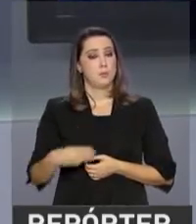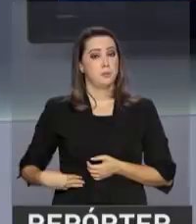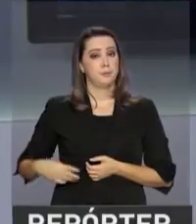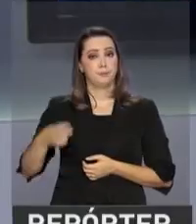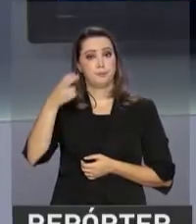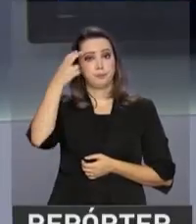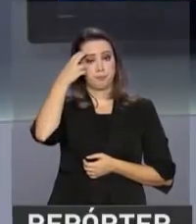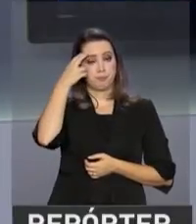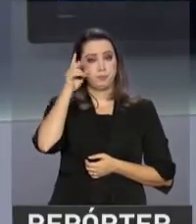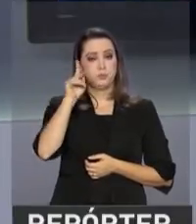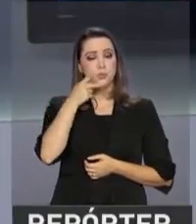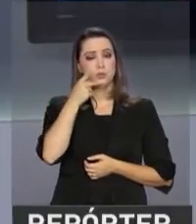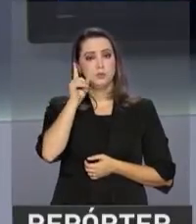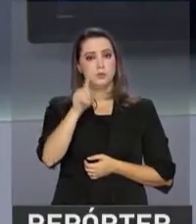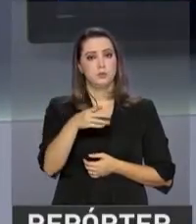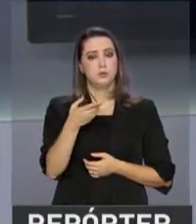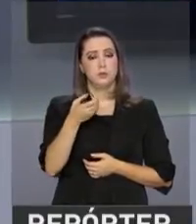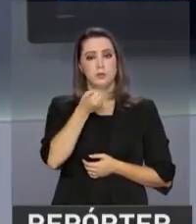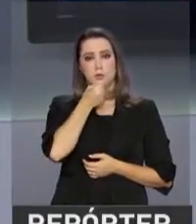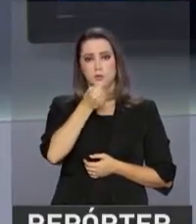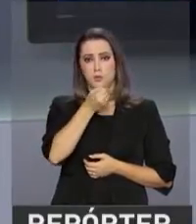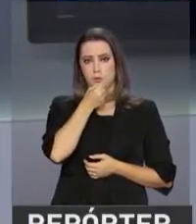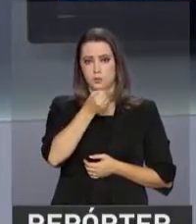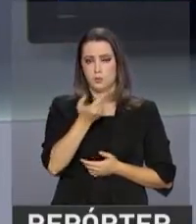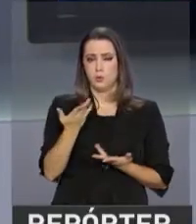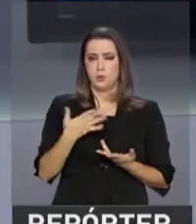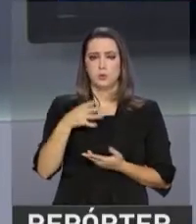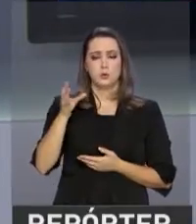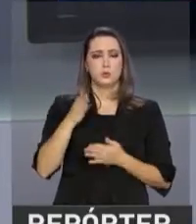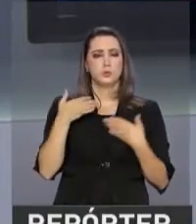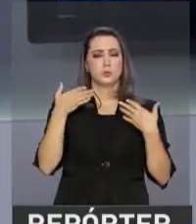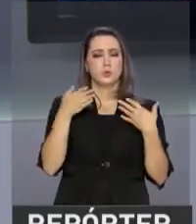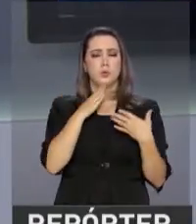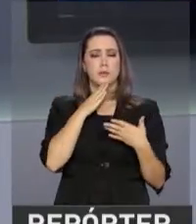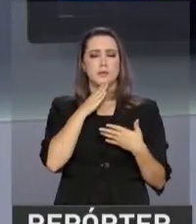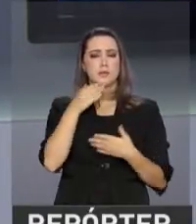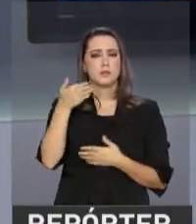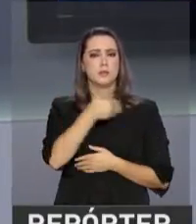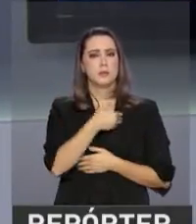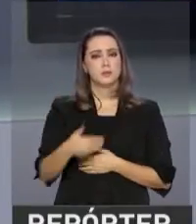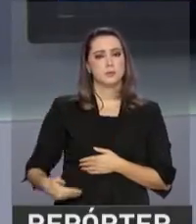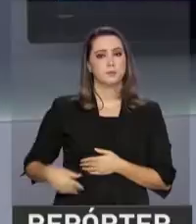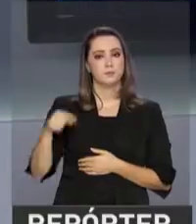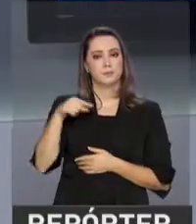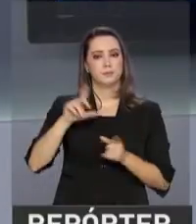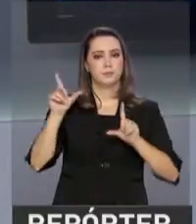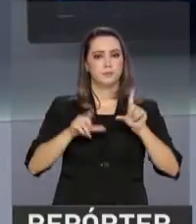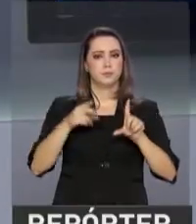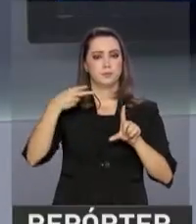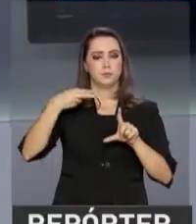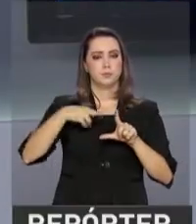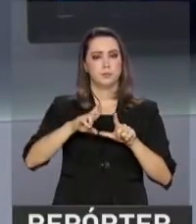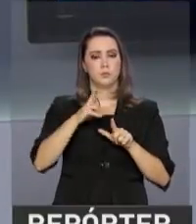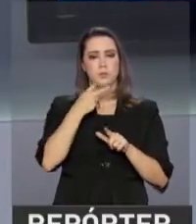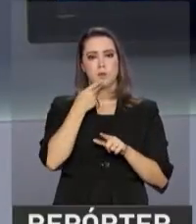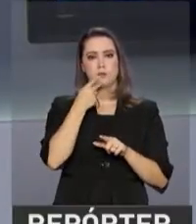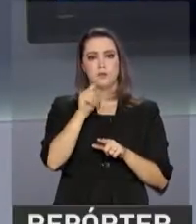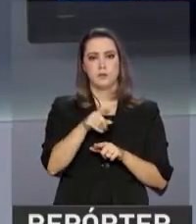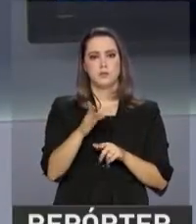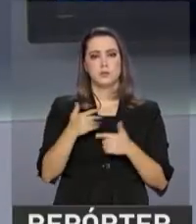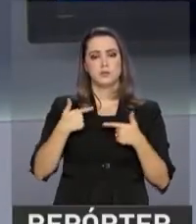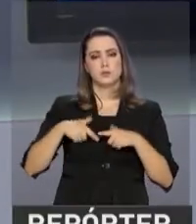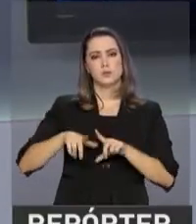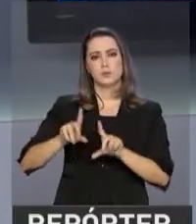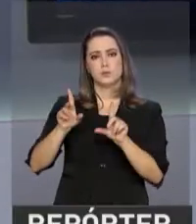sérgio sá leitão foi entrevistado de hoje do programa por dentro do governo aqui da nbr o ministro falou sobre o prêmio